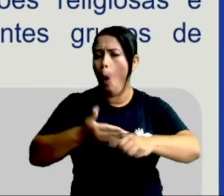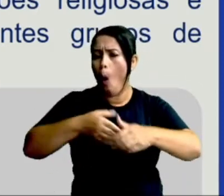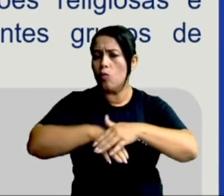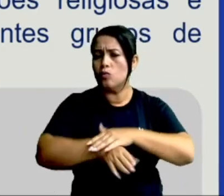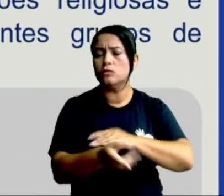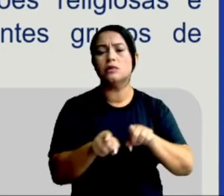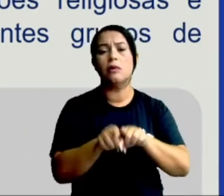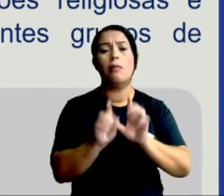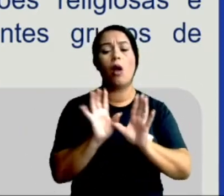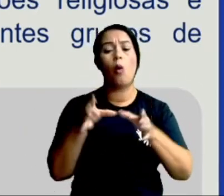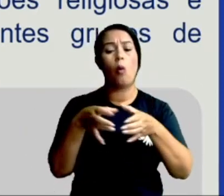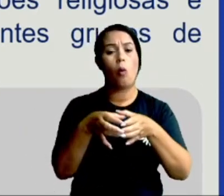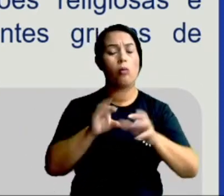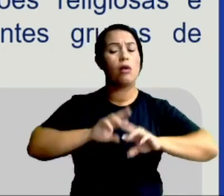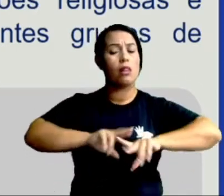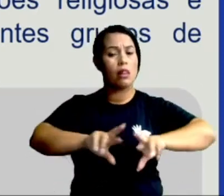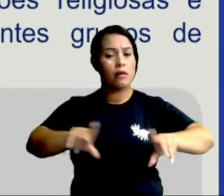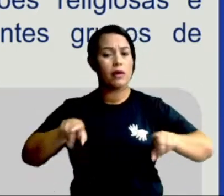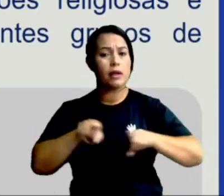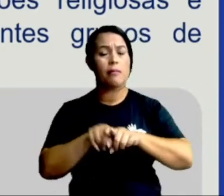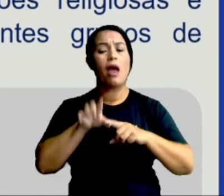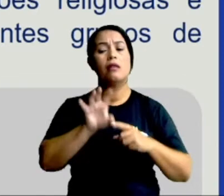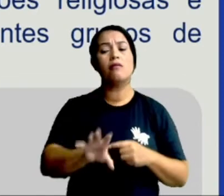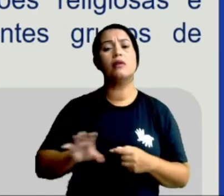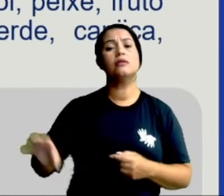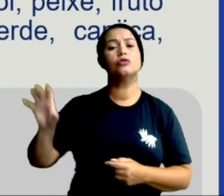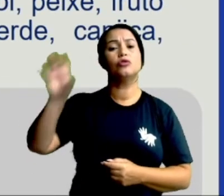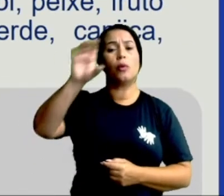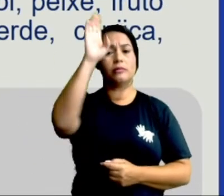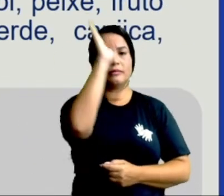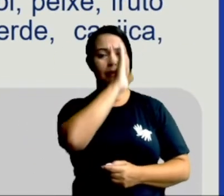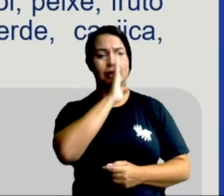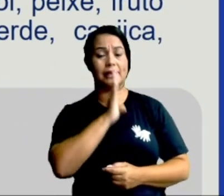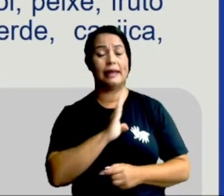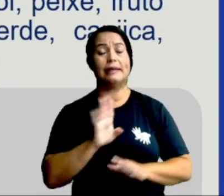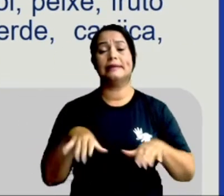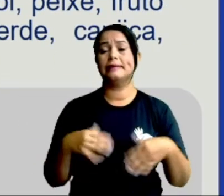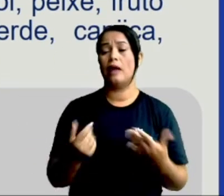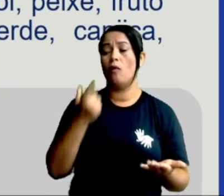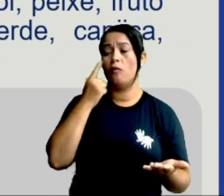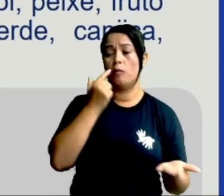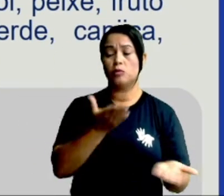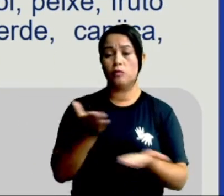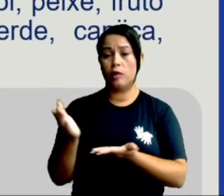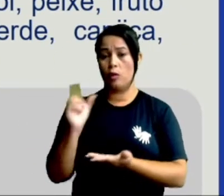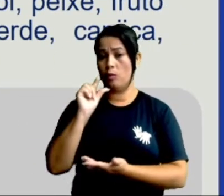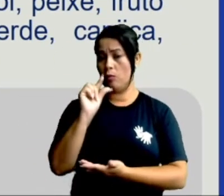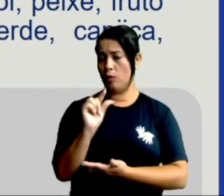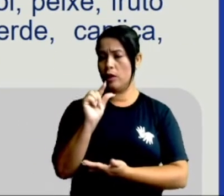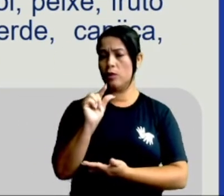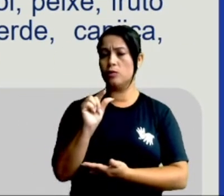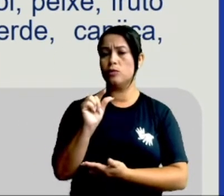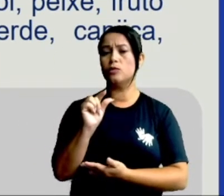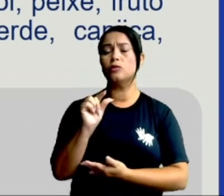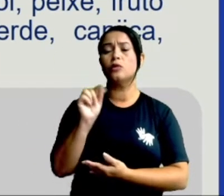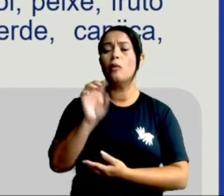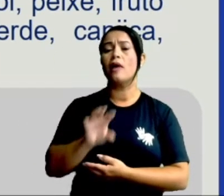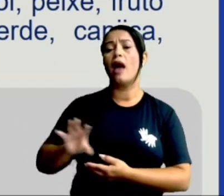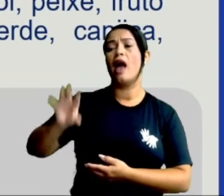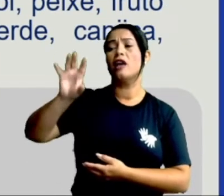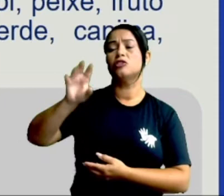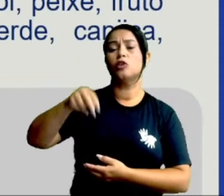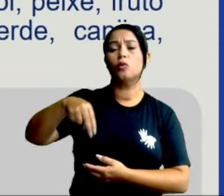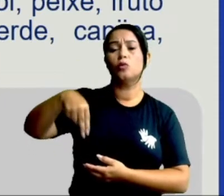de indivíduos nas diferentes regiões brasileiras. Então aqui a gente vai ver um pouquinho sobre a região do